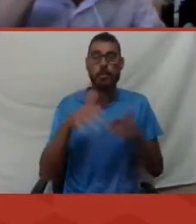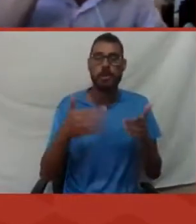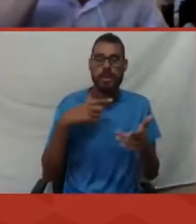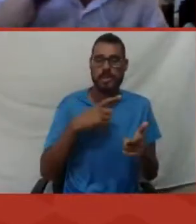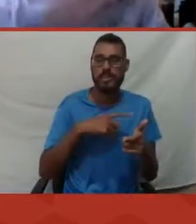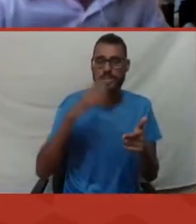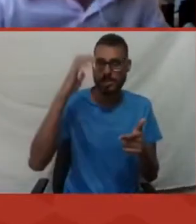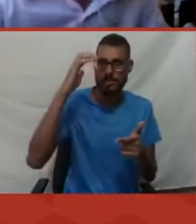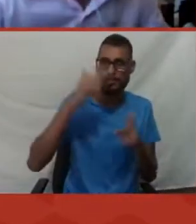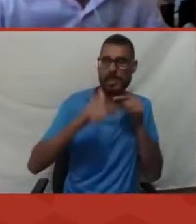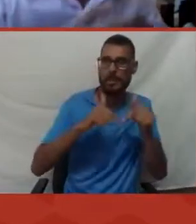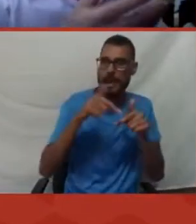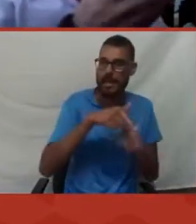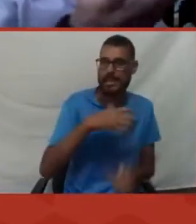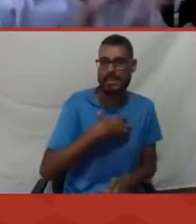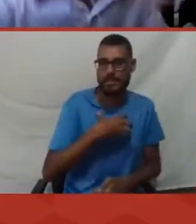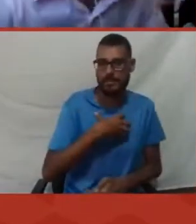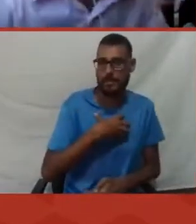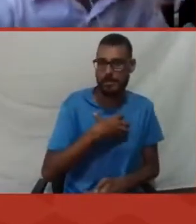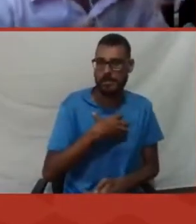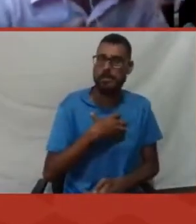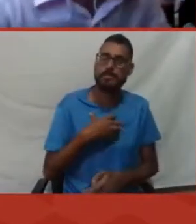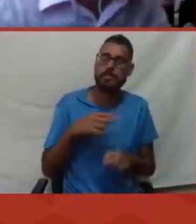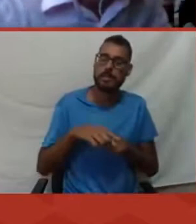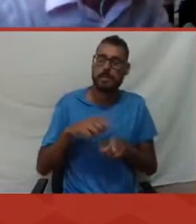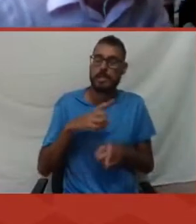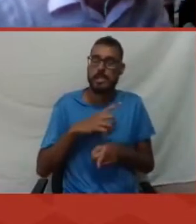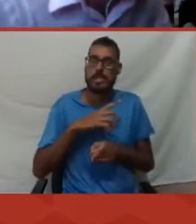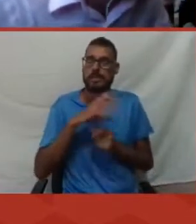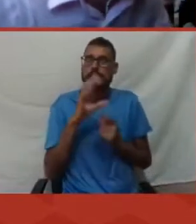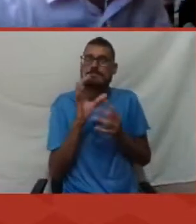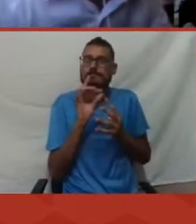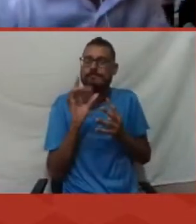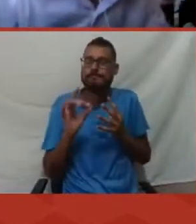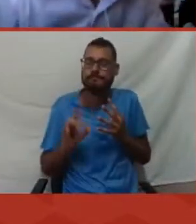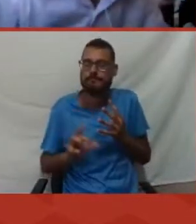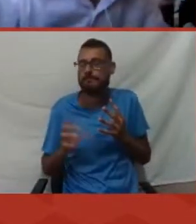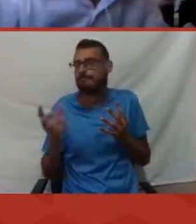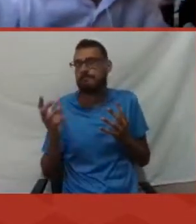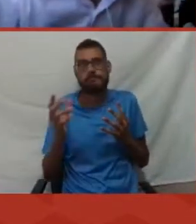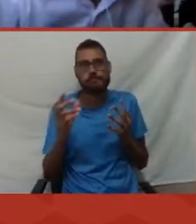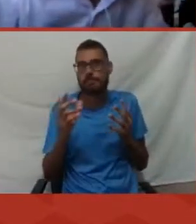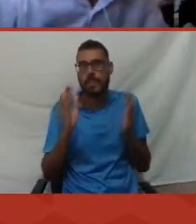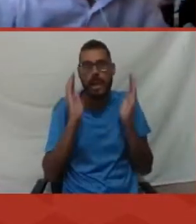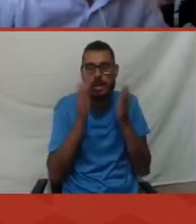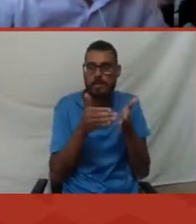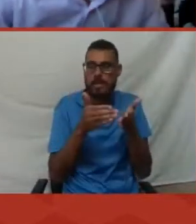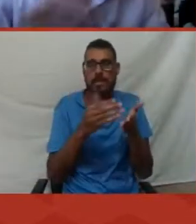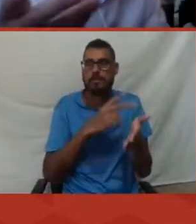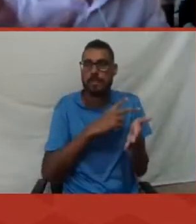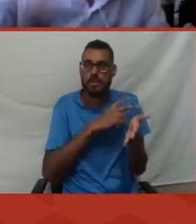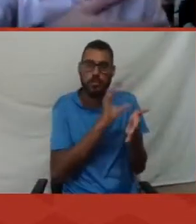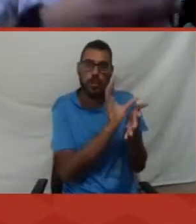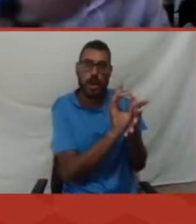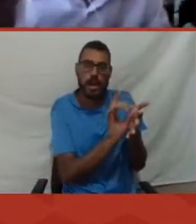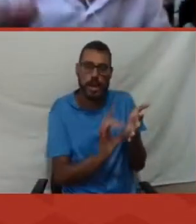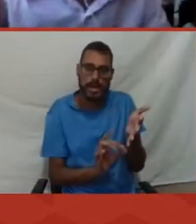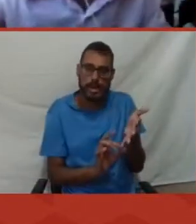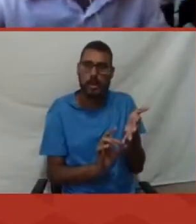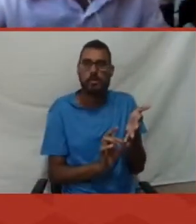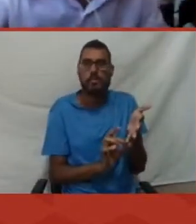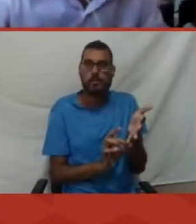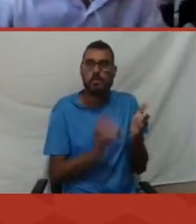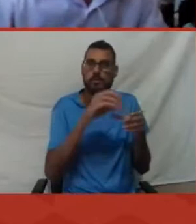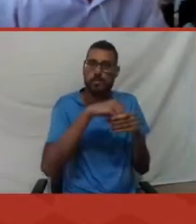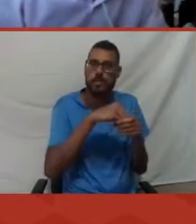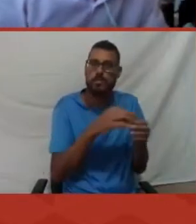geral. Né? As particularidades que vão surgindo em cada um dos grupos em função, por